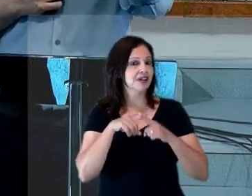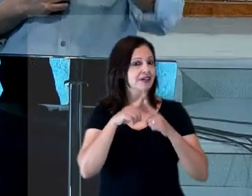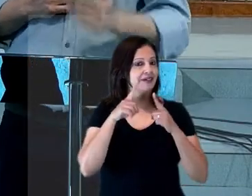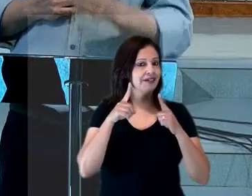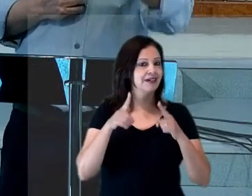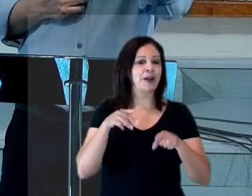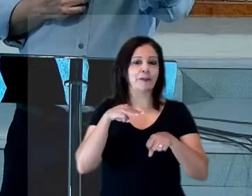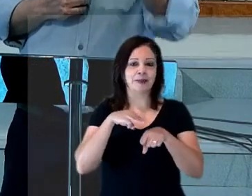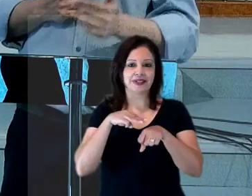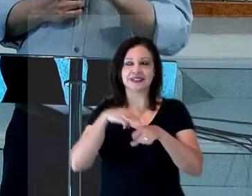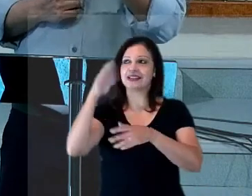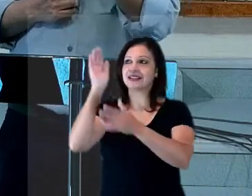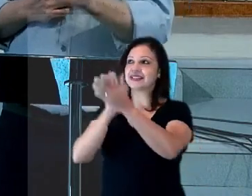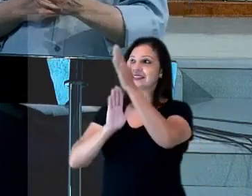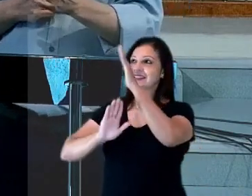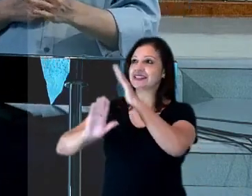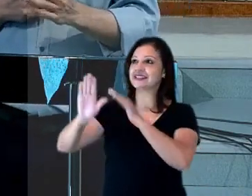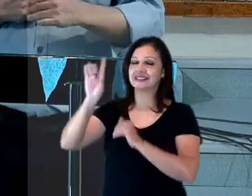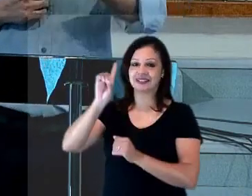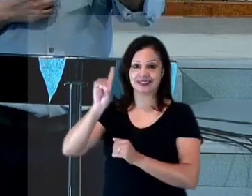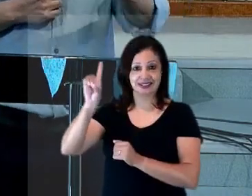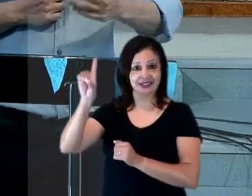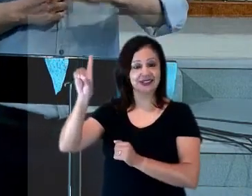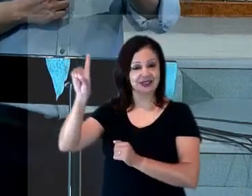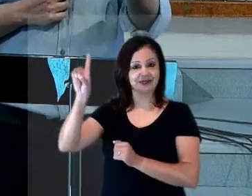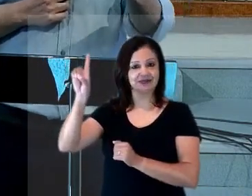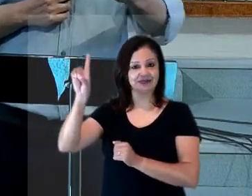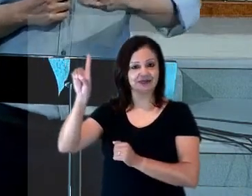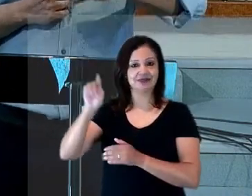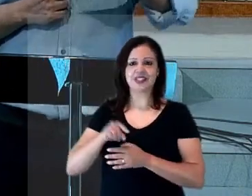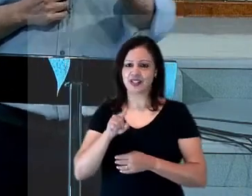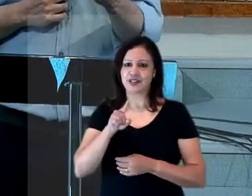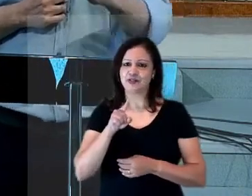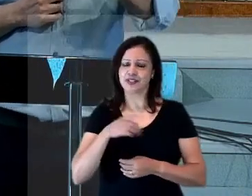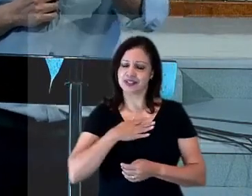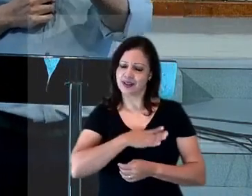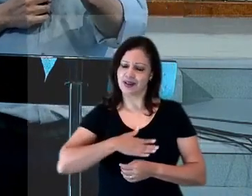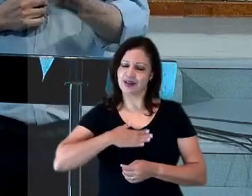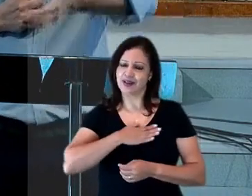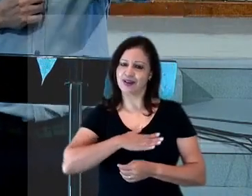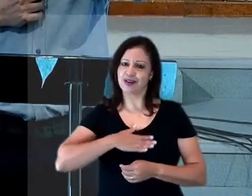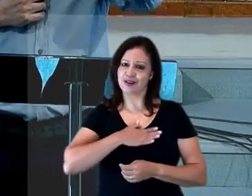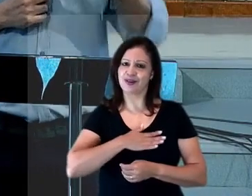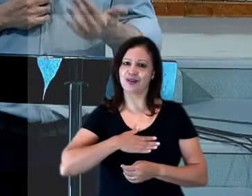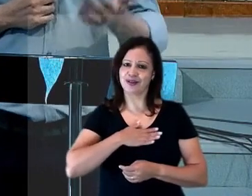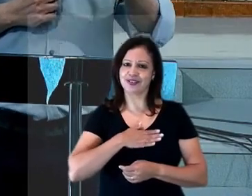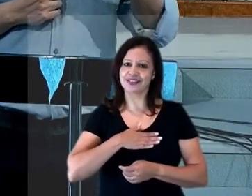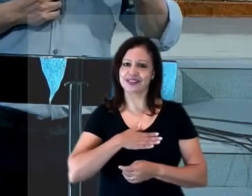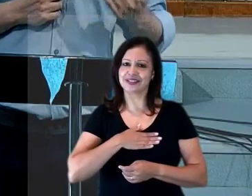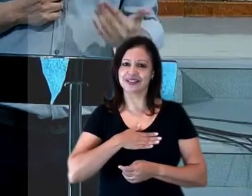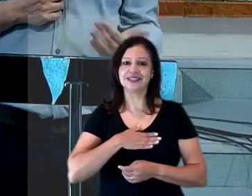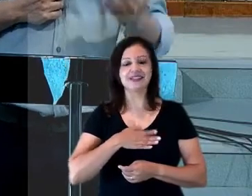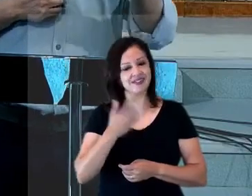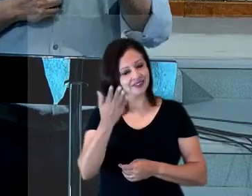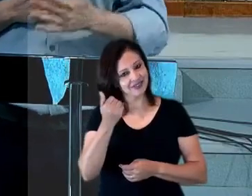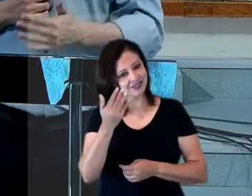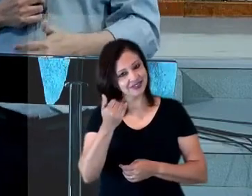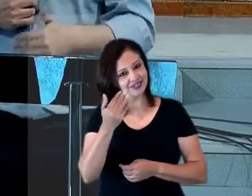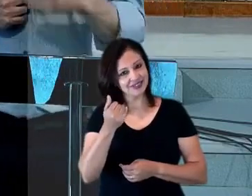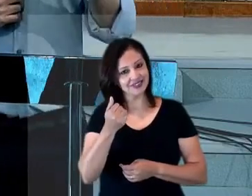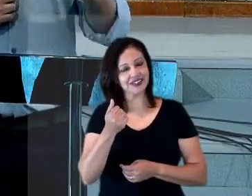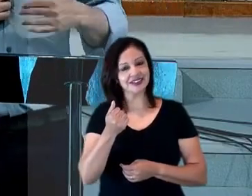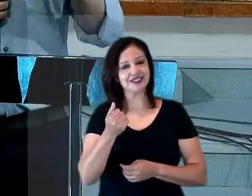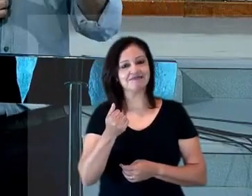um ministério de adoração ao nosso Deus. E se você que já tem afinidade, gosta ou tem curiosidade, venha participar.